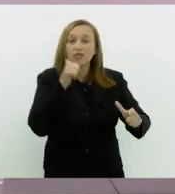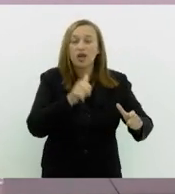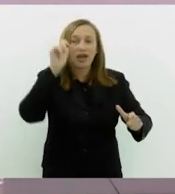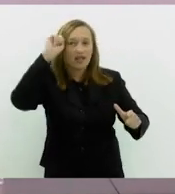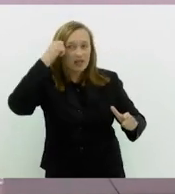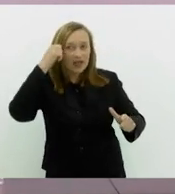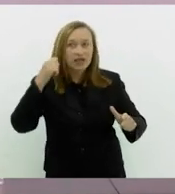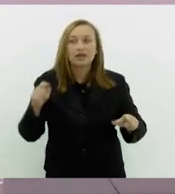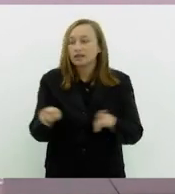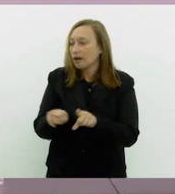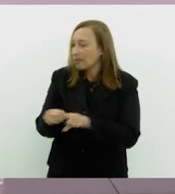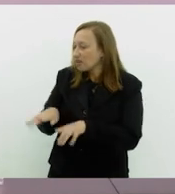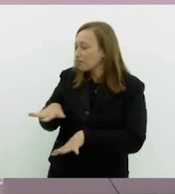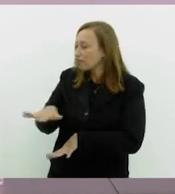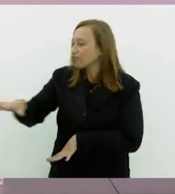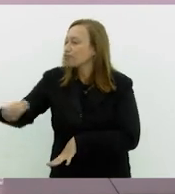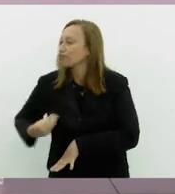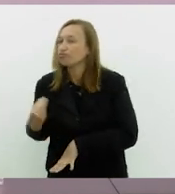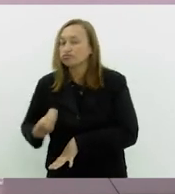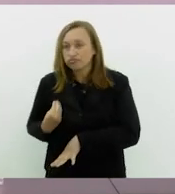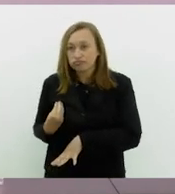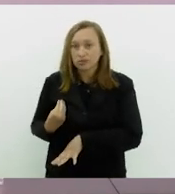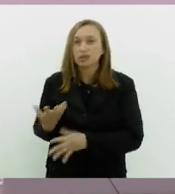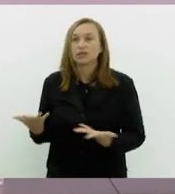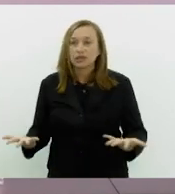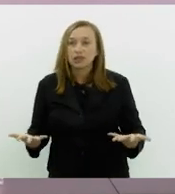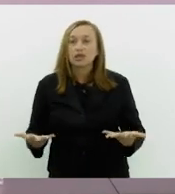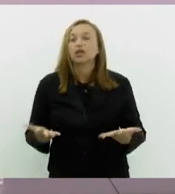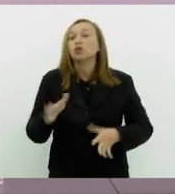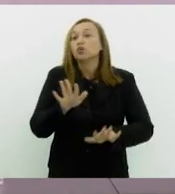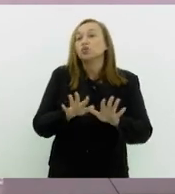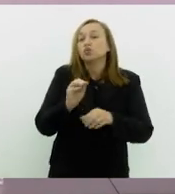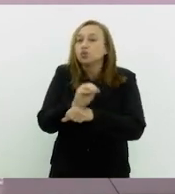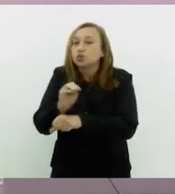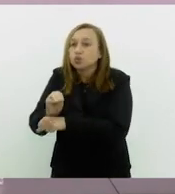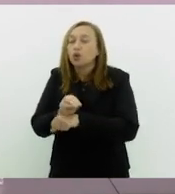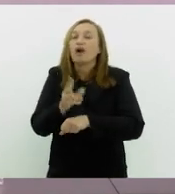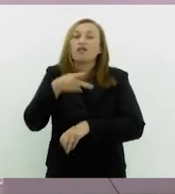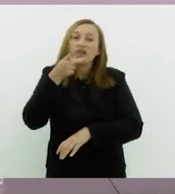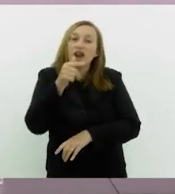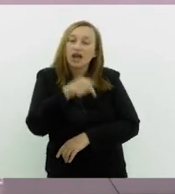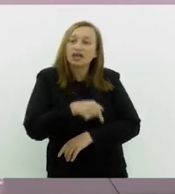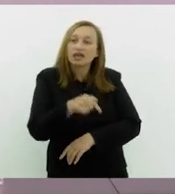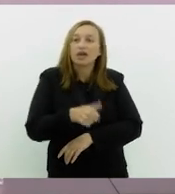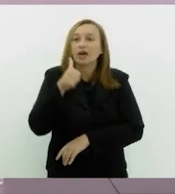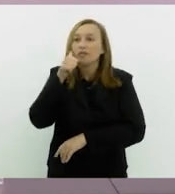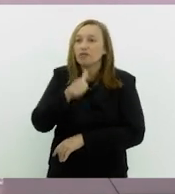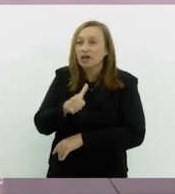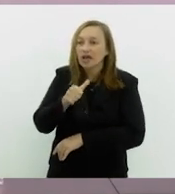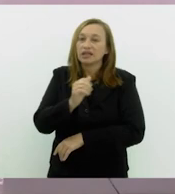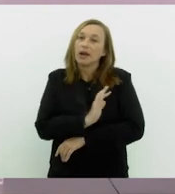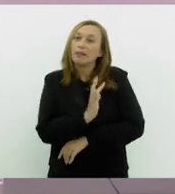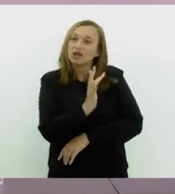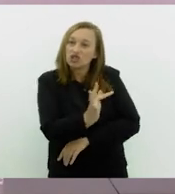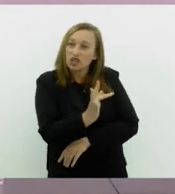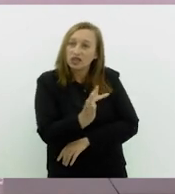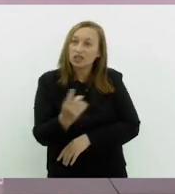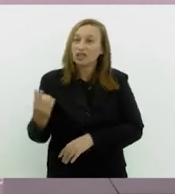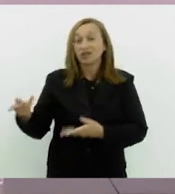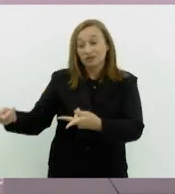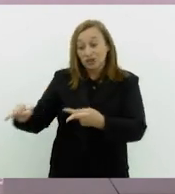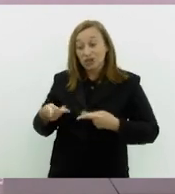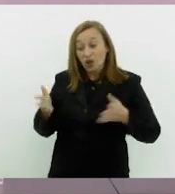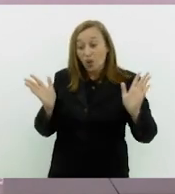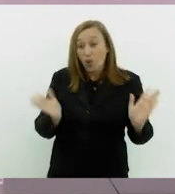moradoras de favelas e territórios populares na questão do cuidado. E já saúdo aqui as mulheres da Baixada, que veio aqui